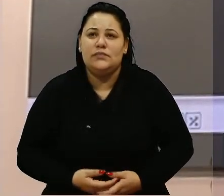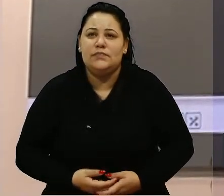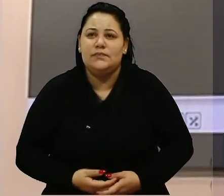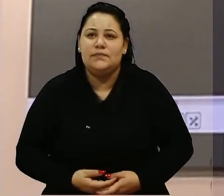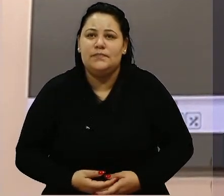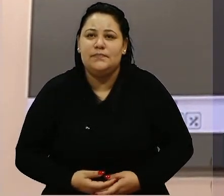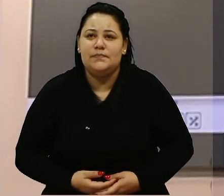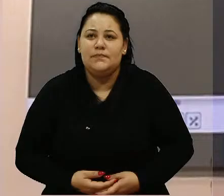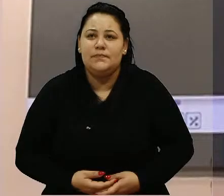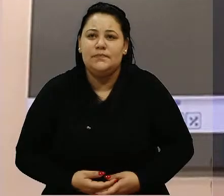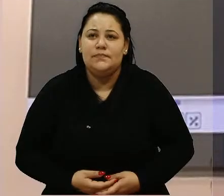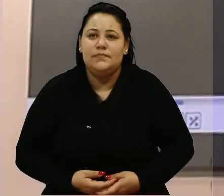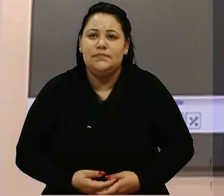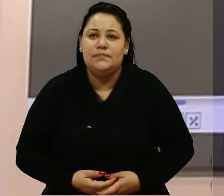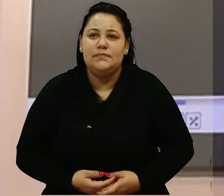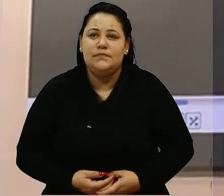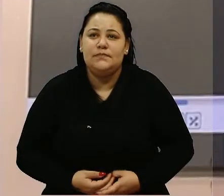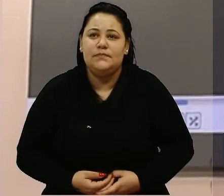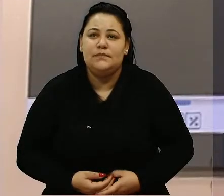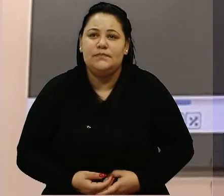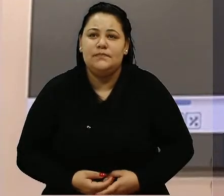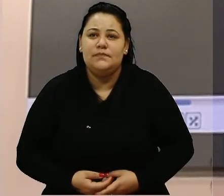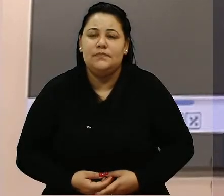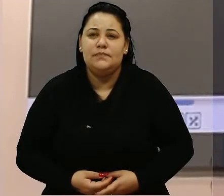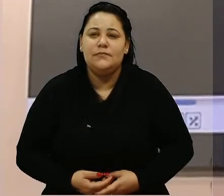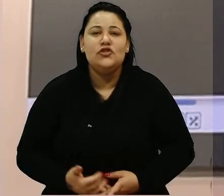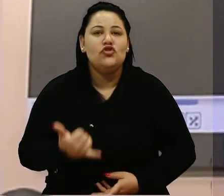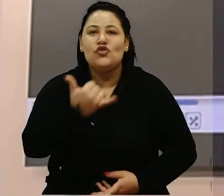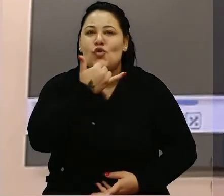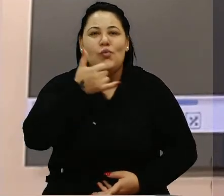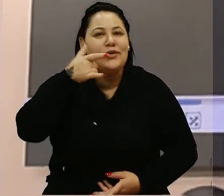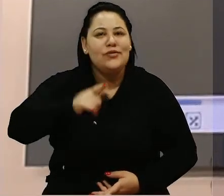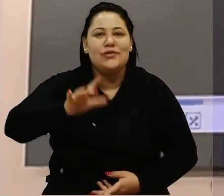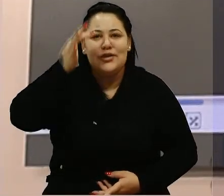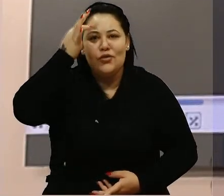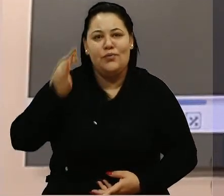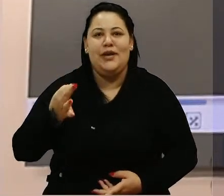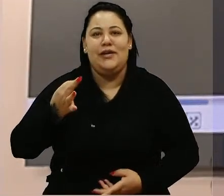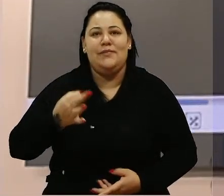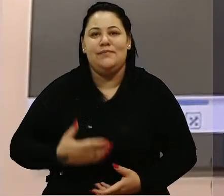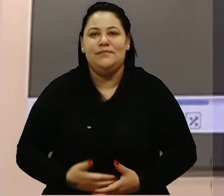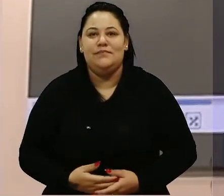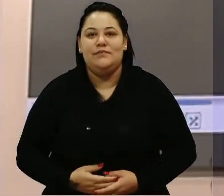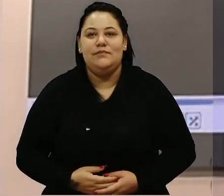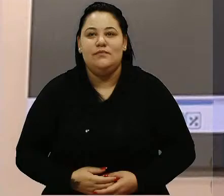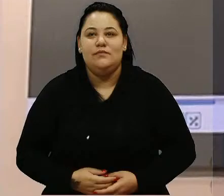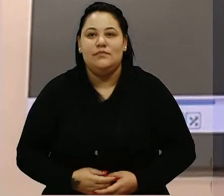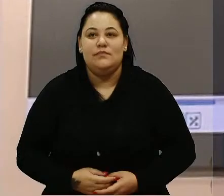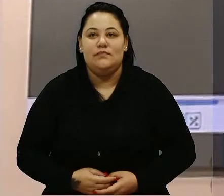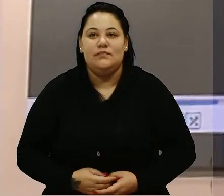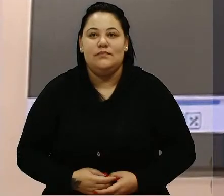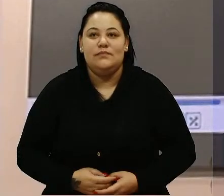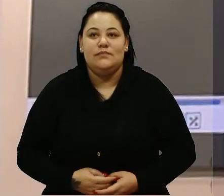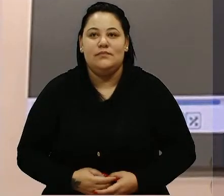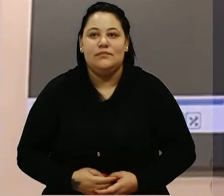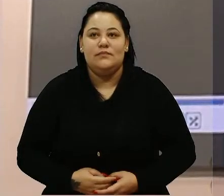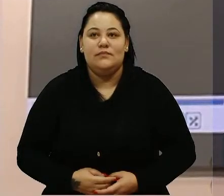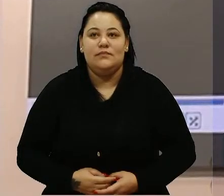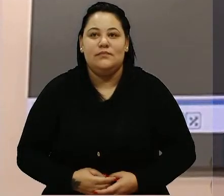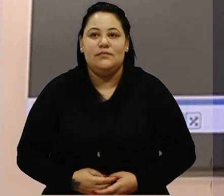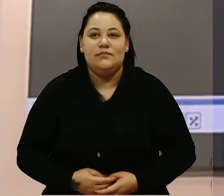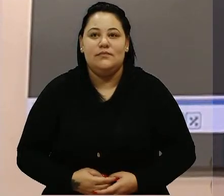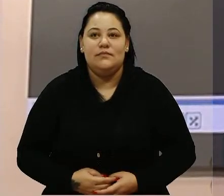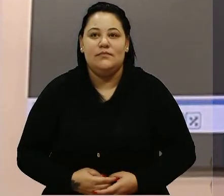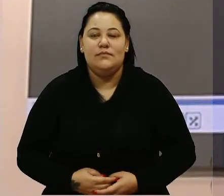comandante da Força Auxiliar de Bombeiros Voluntários do Alto do Sol, que tem dedicado sua vida a salvar e proteger vidas em